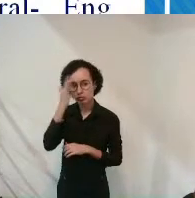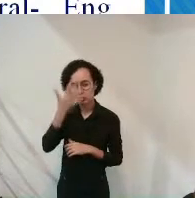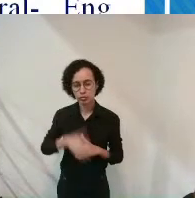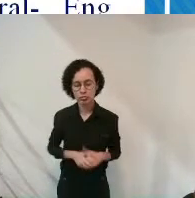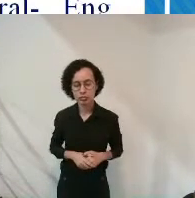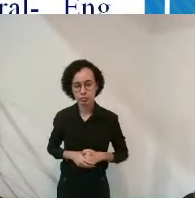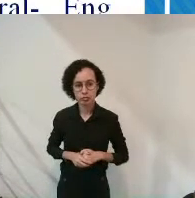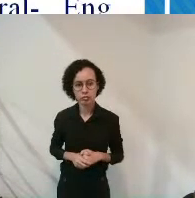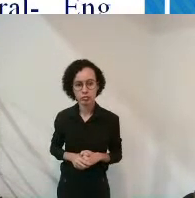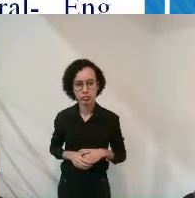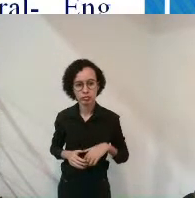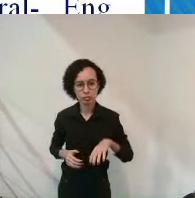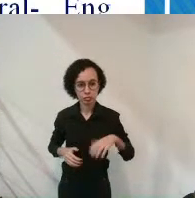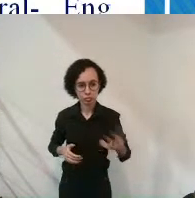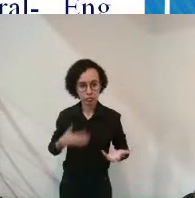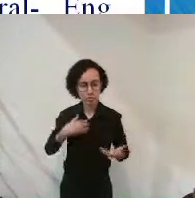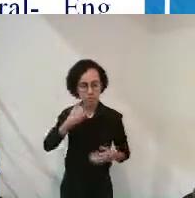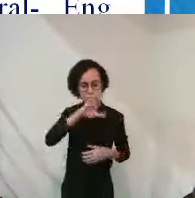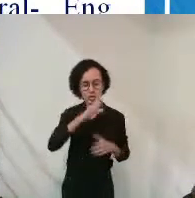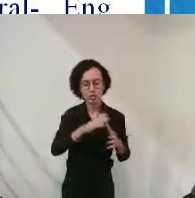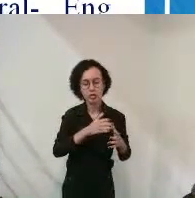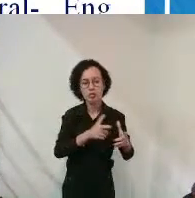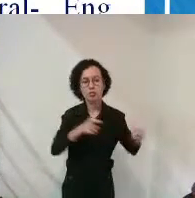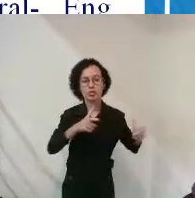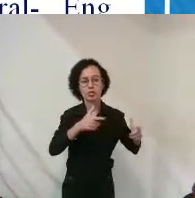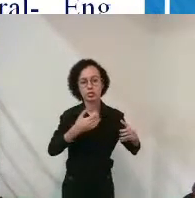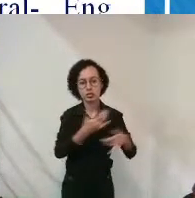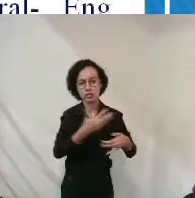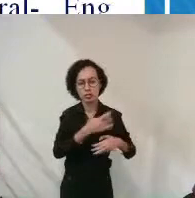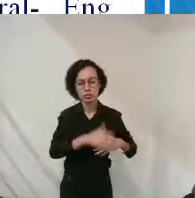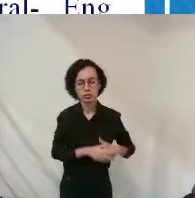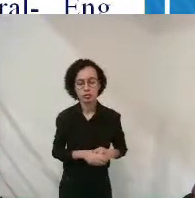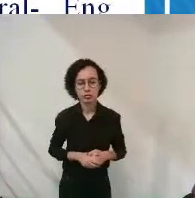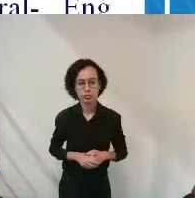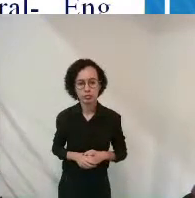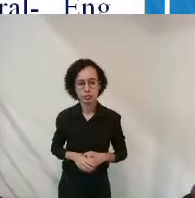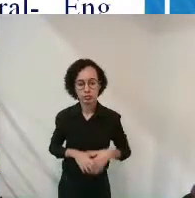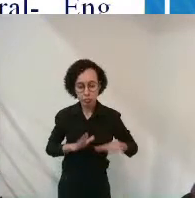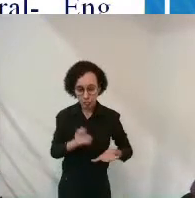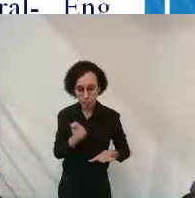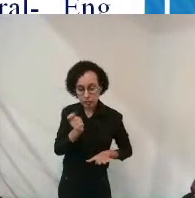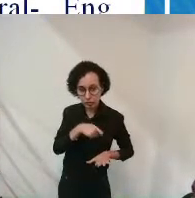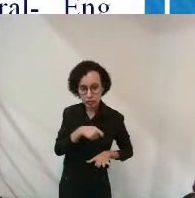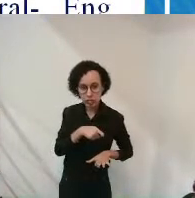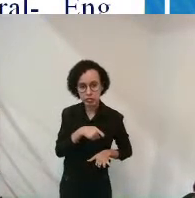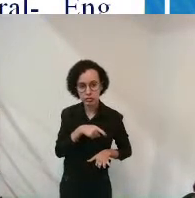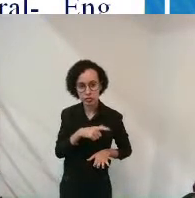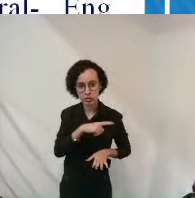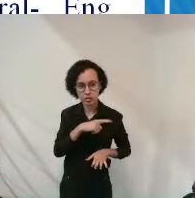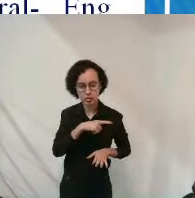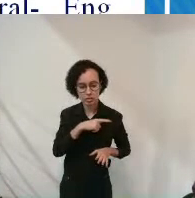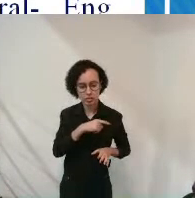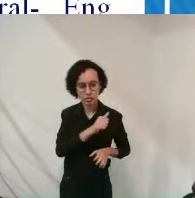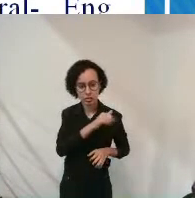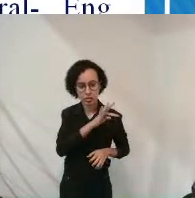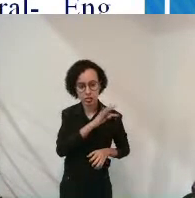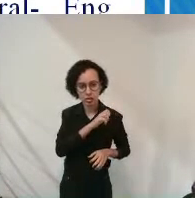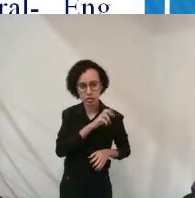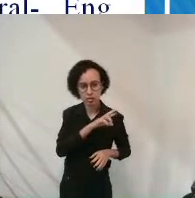Cametá seria a maior cidade, mas tem condições de ter um aterro sanitário em